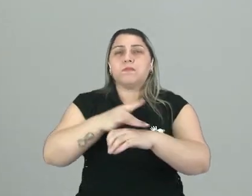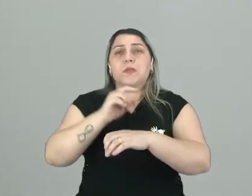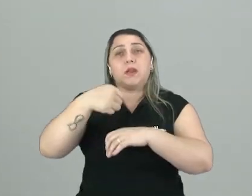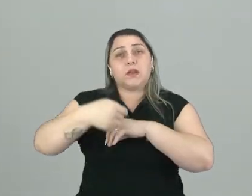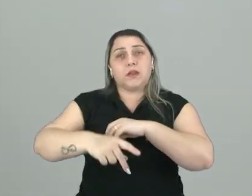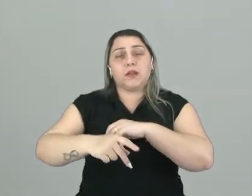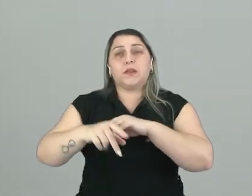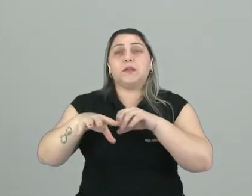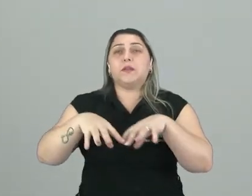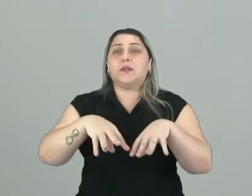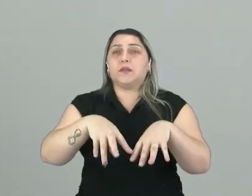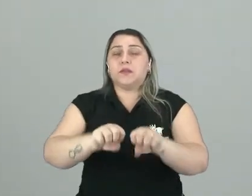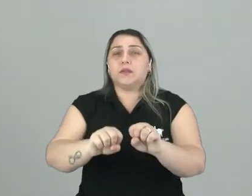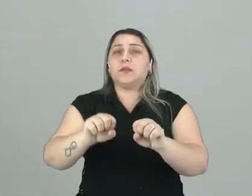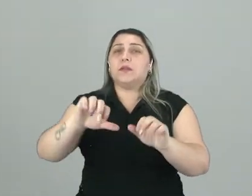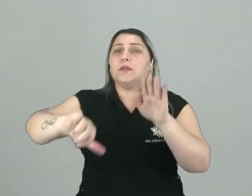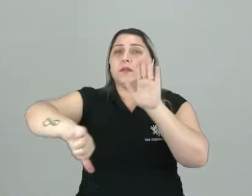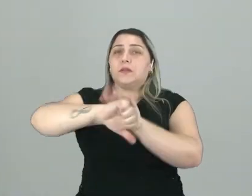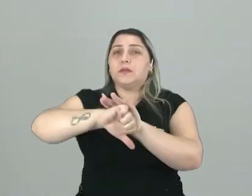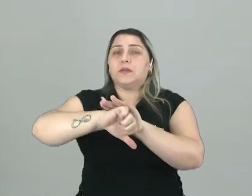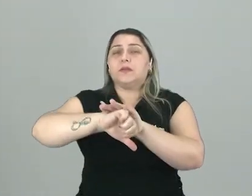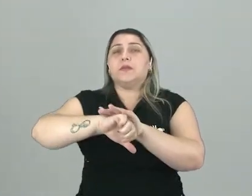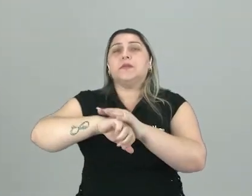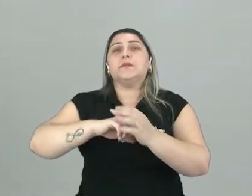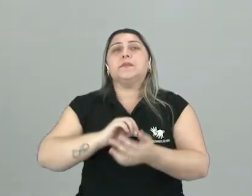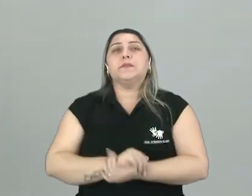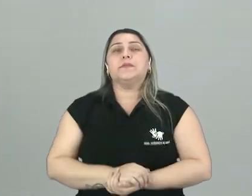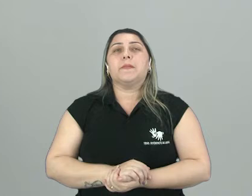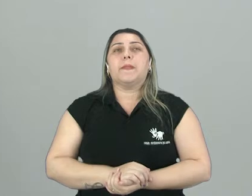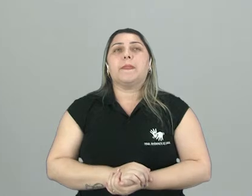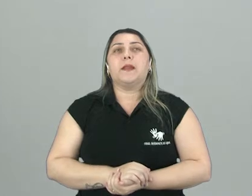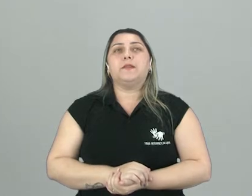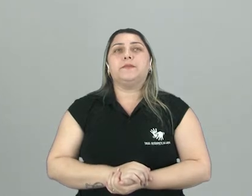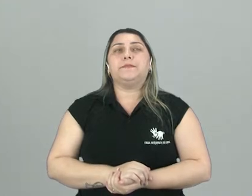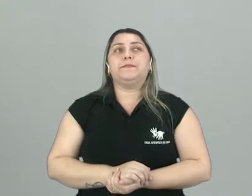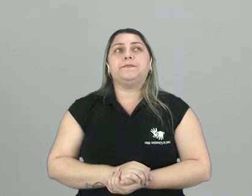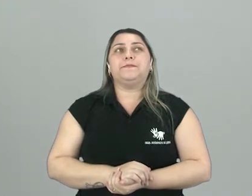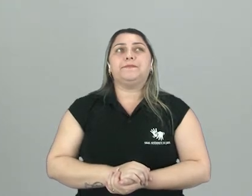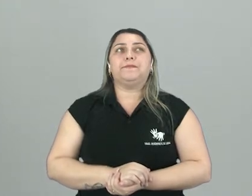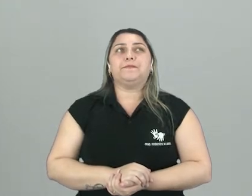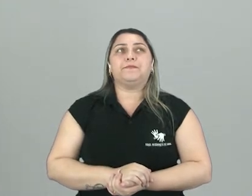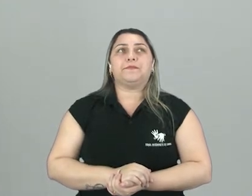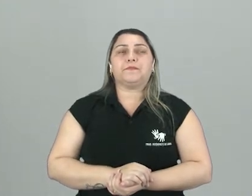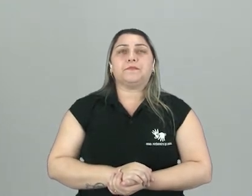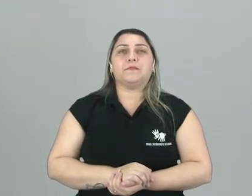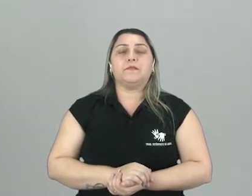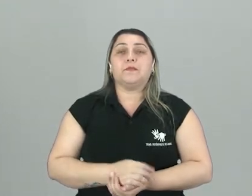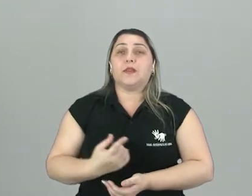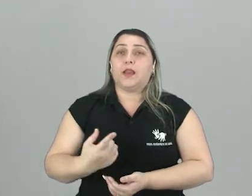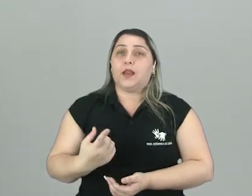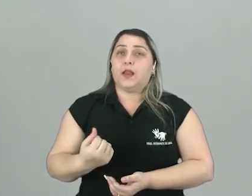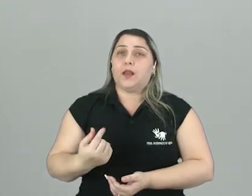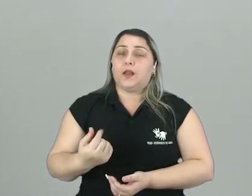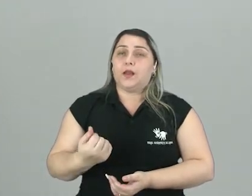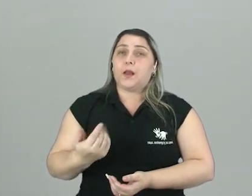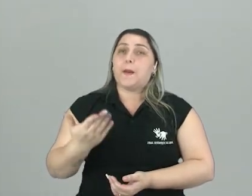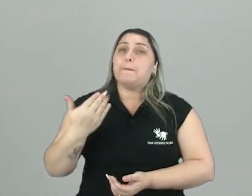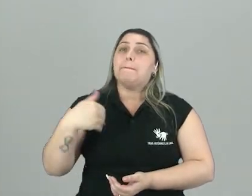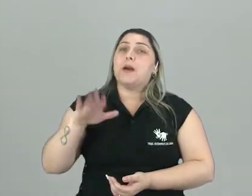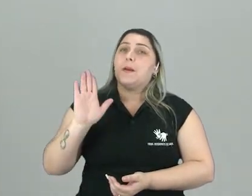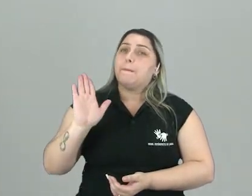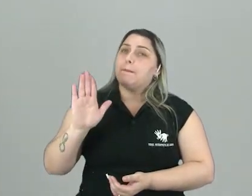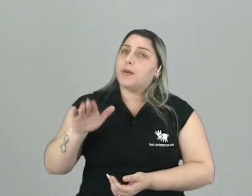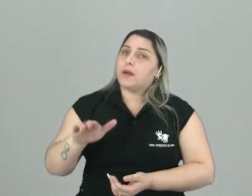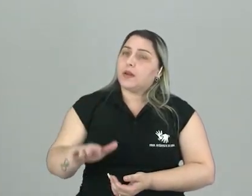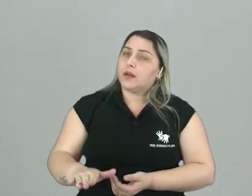nosso território entrou cada vez mais em decadência, certo? E aí, por os preços se tornarem mais